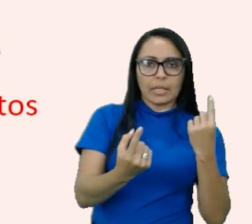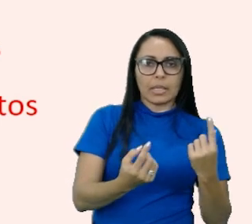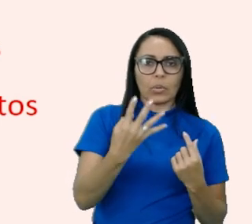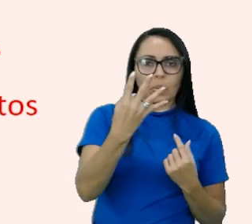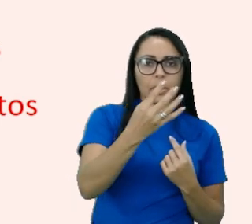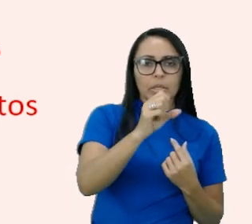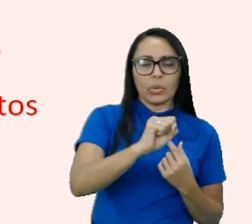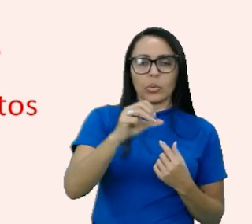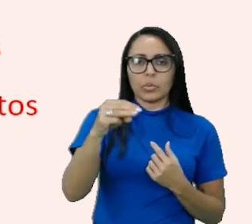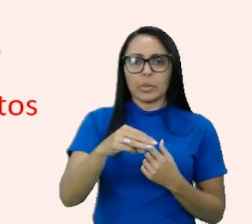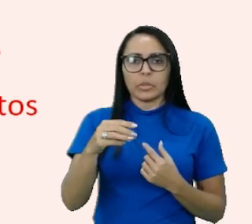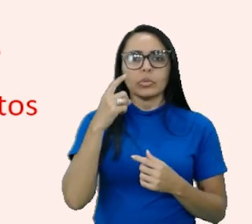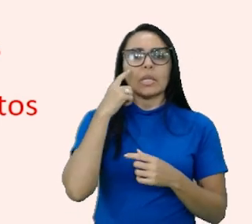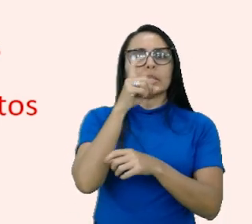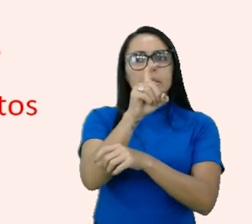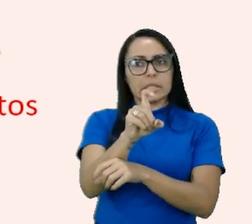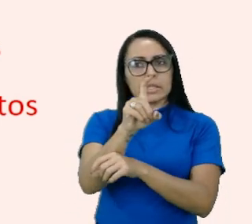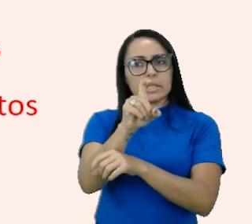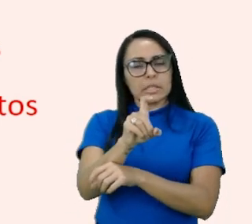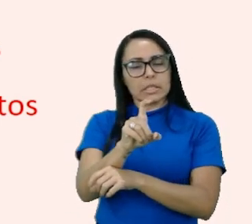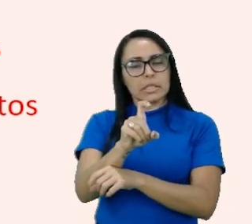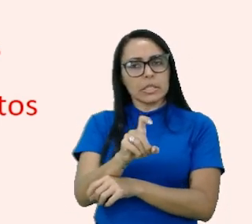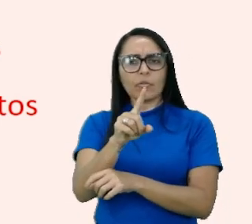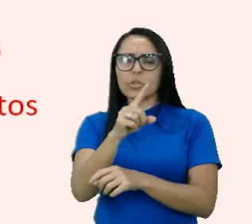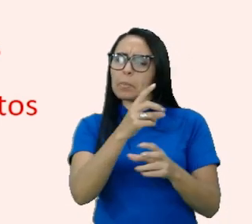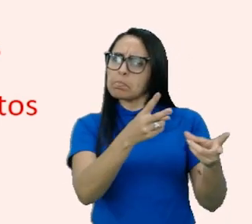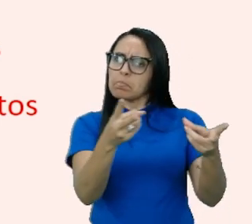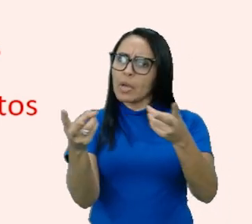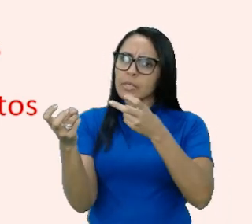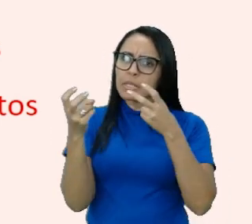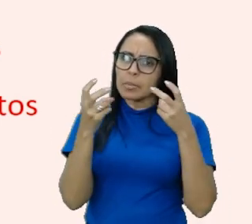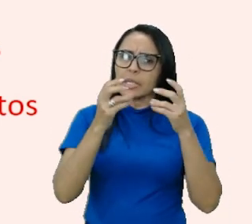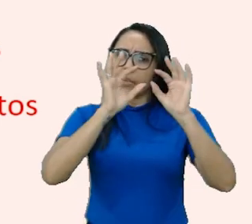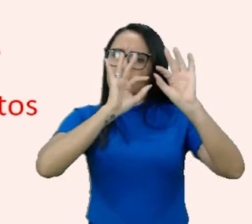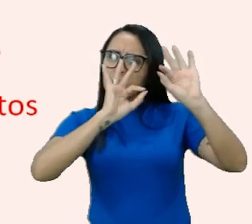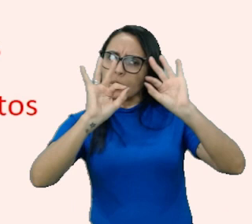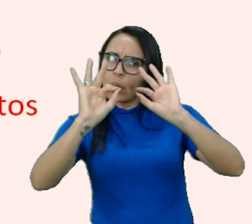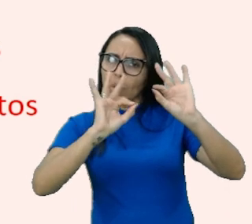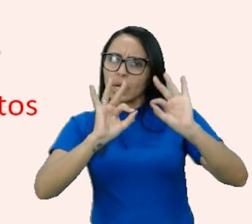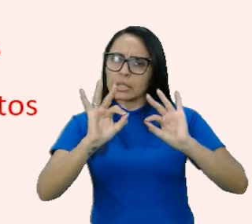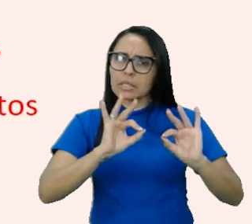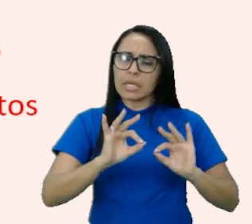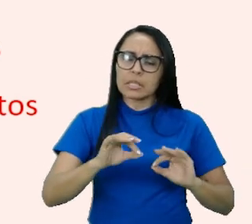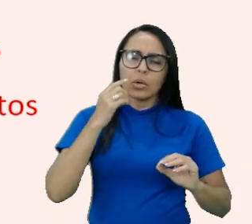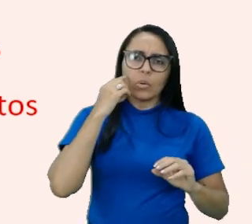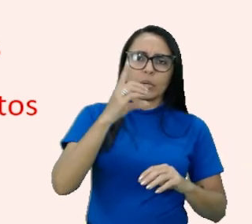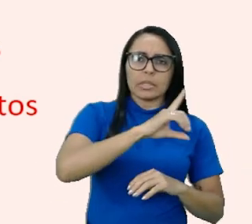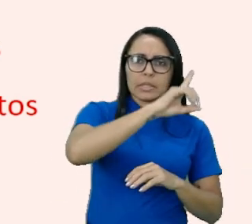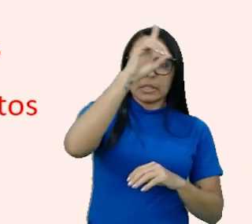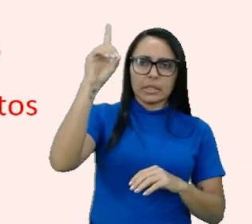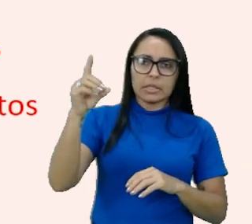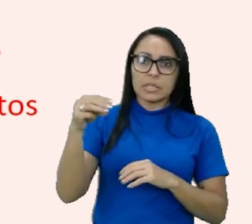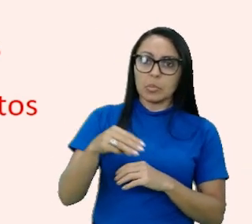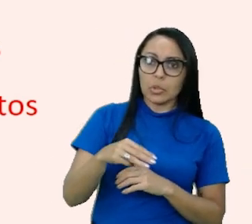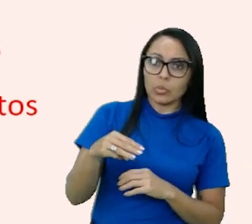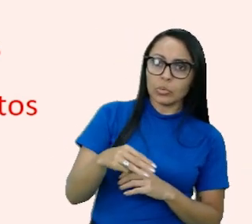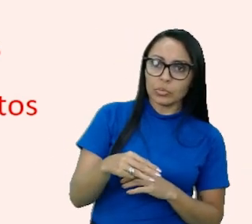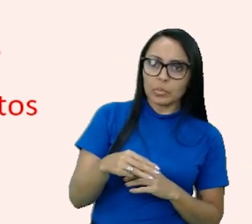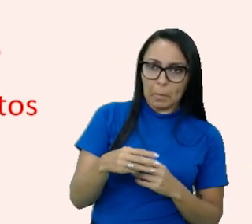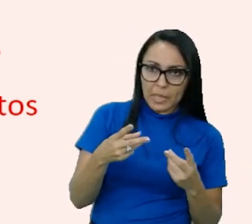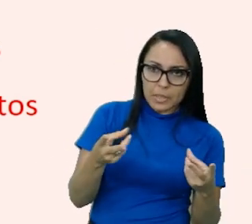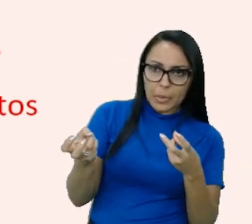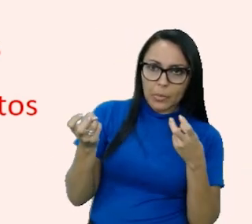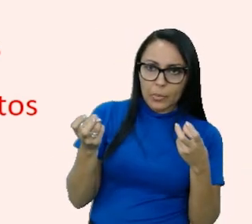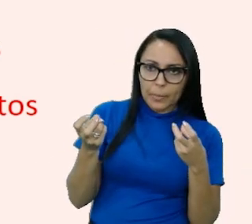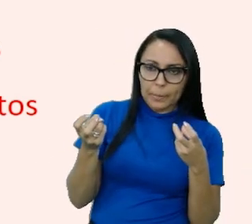solta lá um pouquinho de inseticida. Você percebe que tem que fazer o ajuste entre dias e minutos? Percebe?